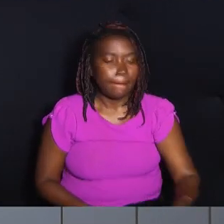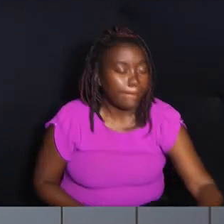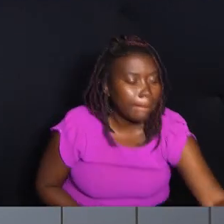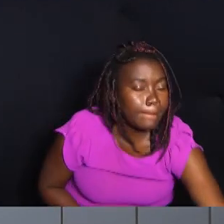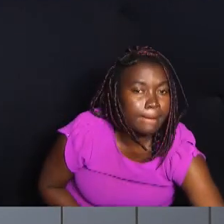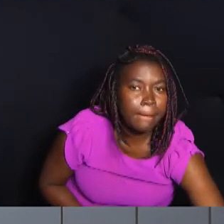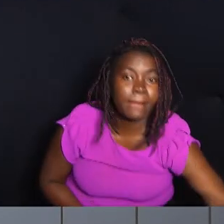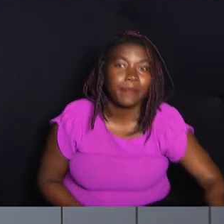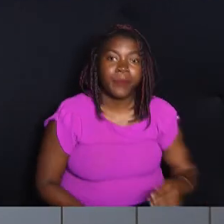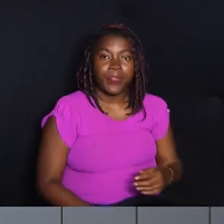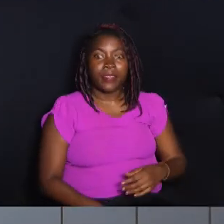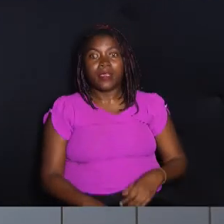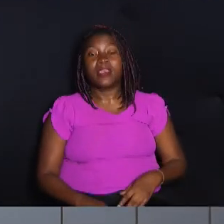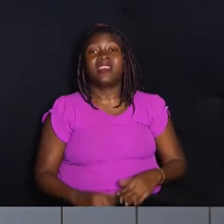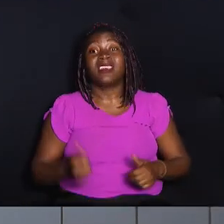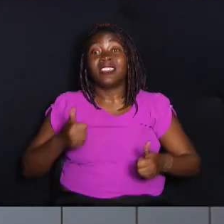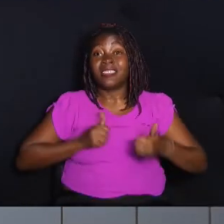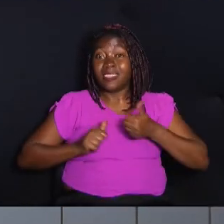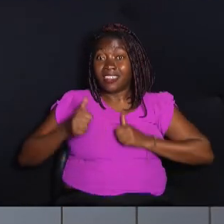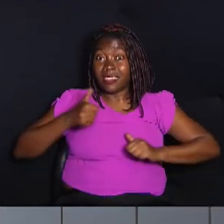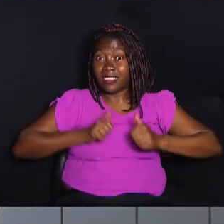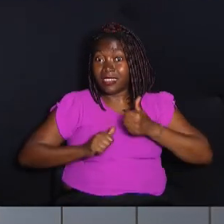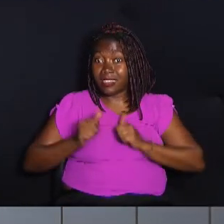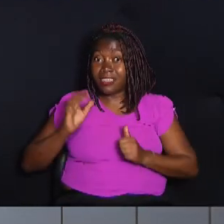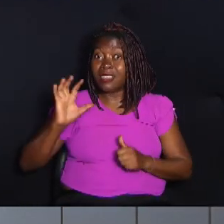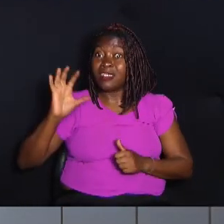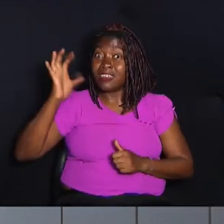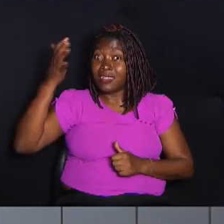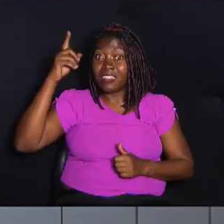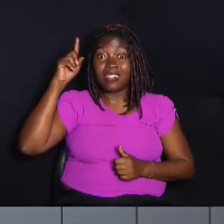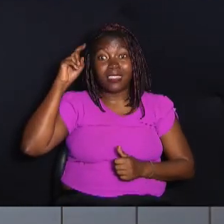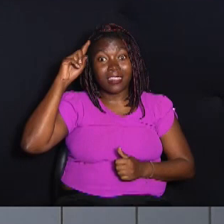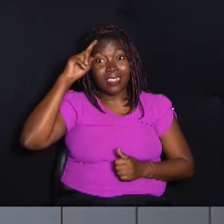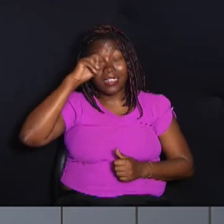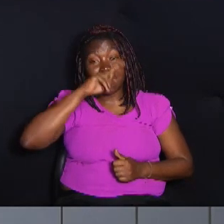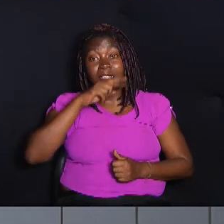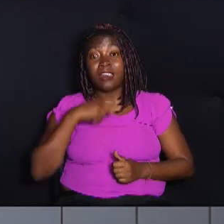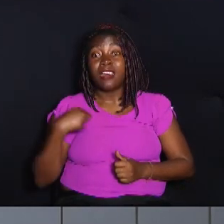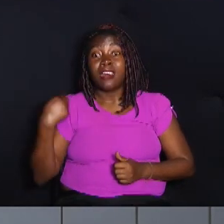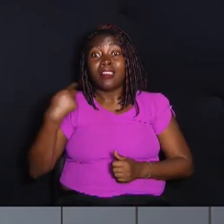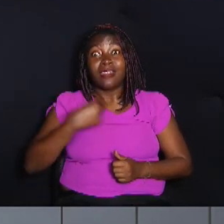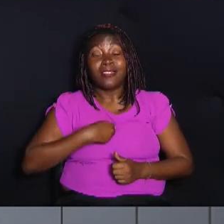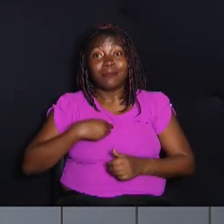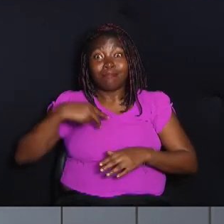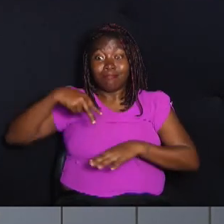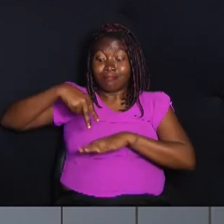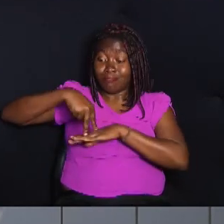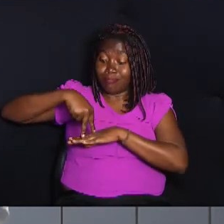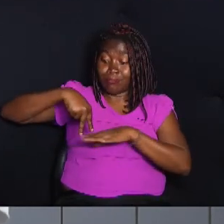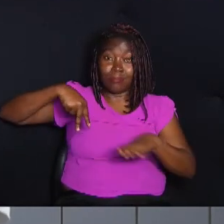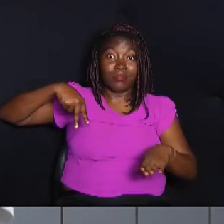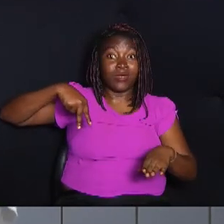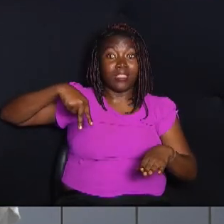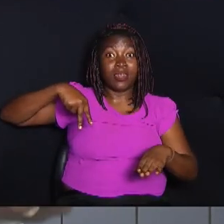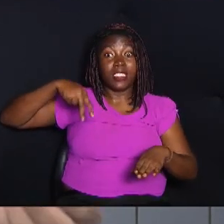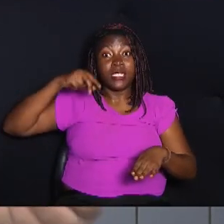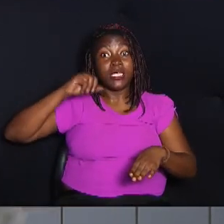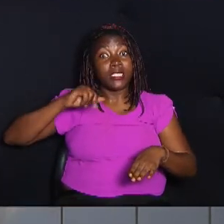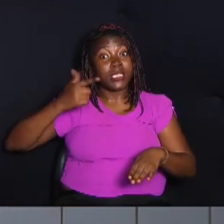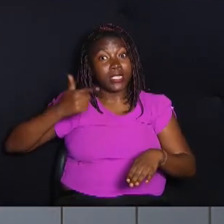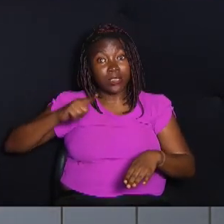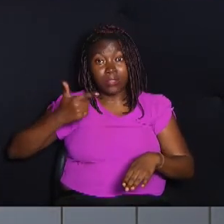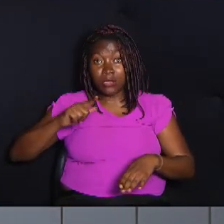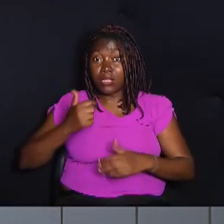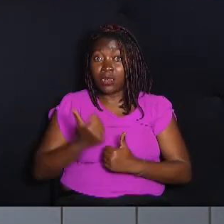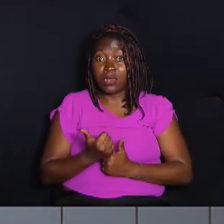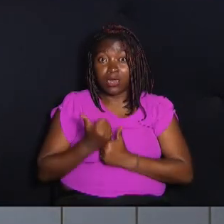mas é um pico de ansiedade e uma situação tão difícil que a gente fica sem chão, entende? Se você não tiver um apoio, se